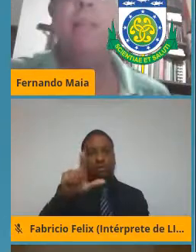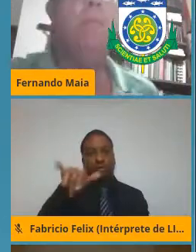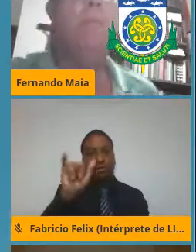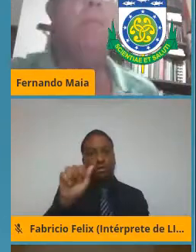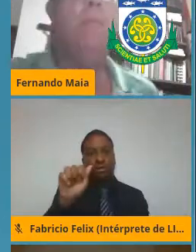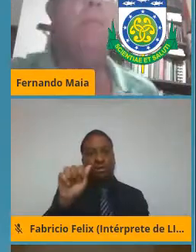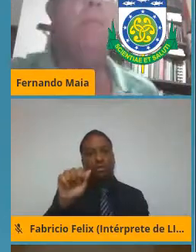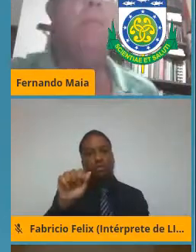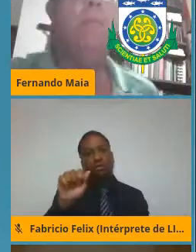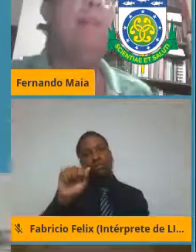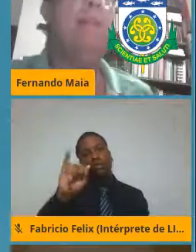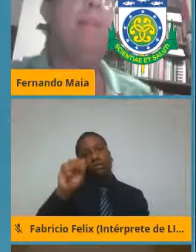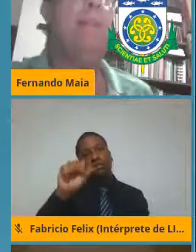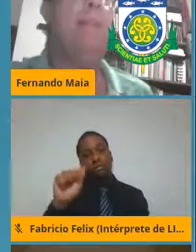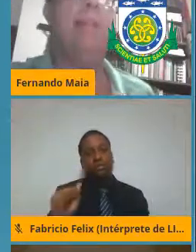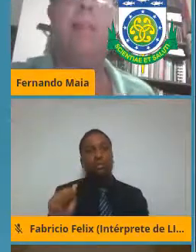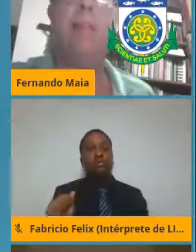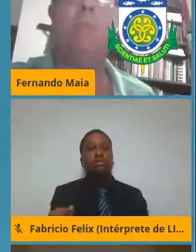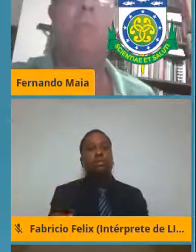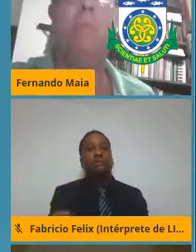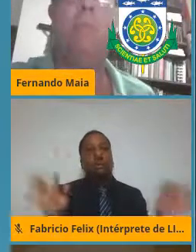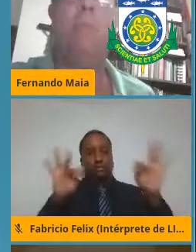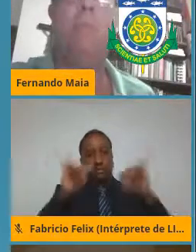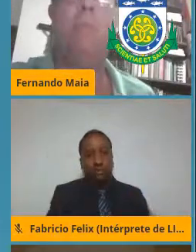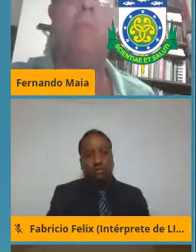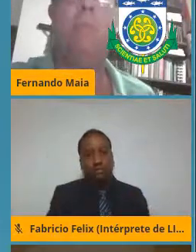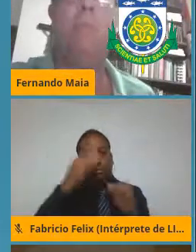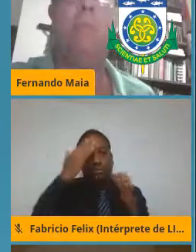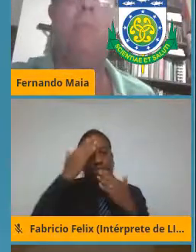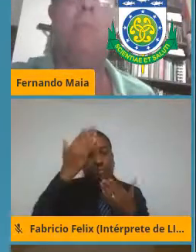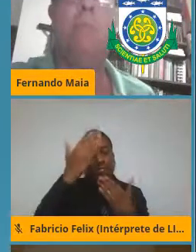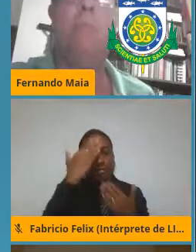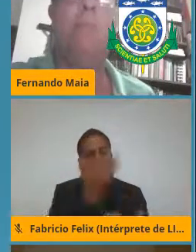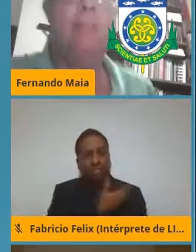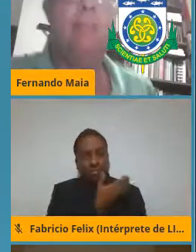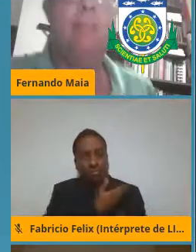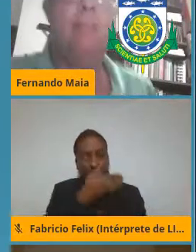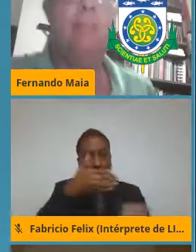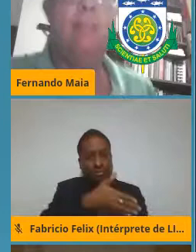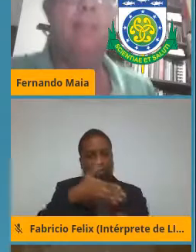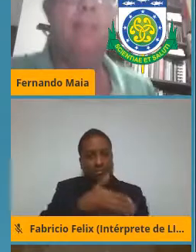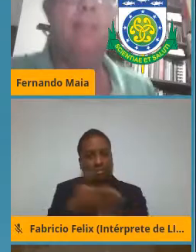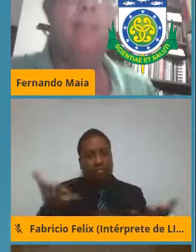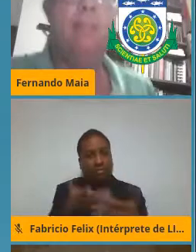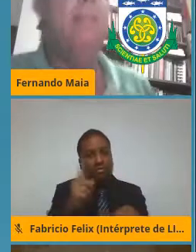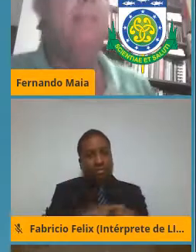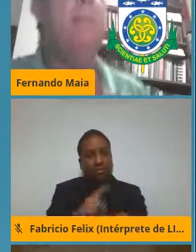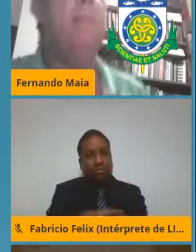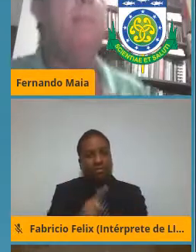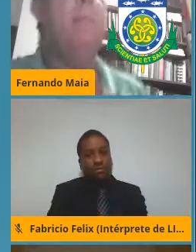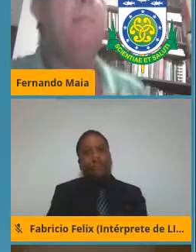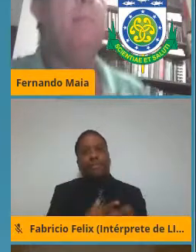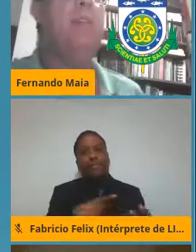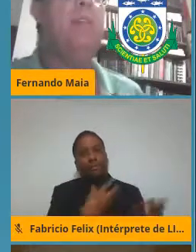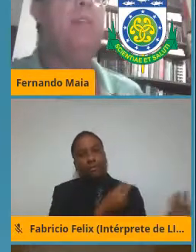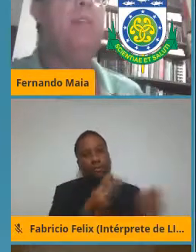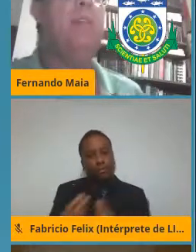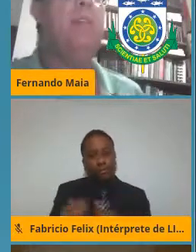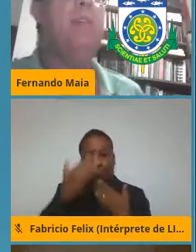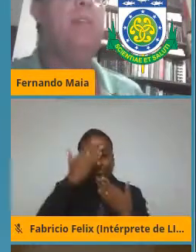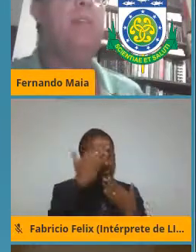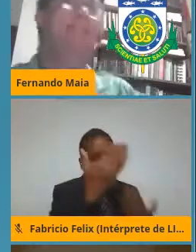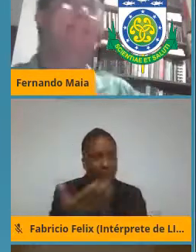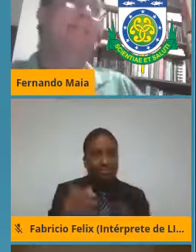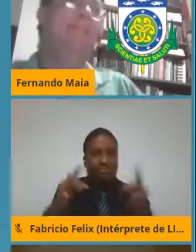muito meus colegas que participaram desse momento. Foi muito enriquecedor, bastante, muitas coisas. Claísa, está com você. Muito obrigado.